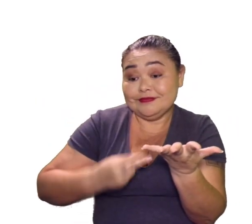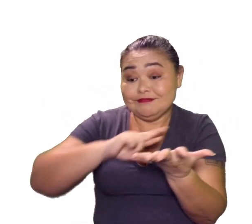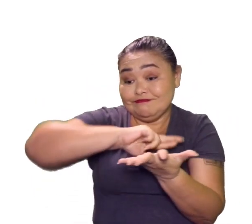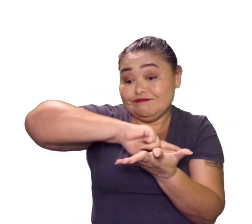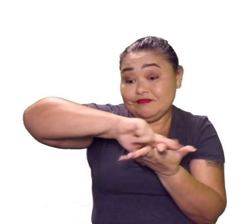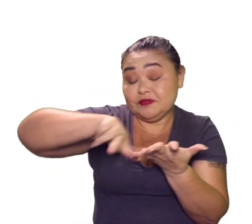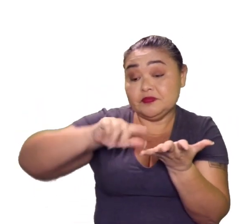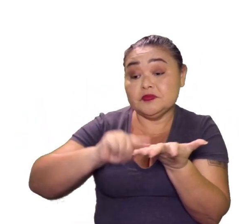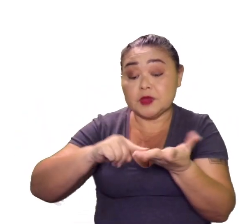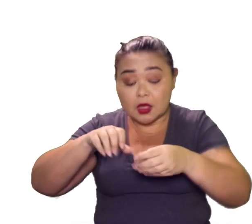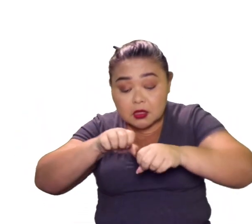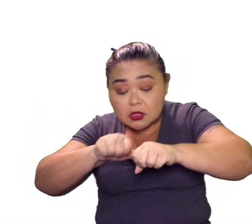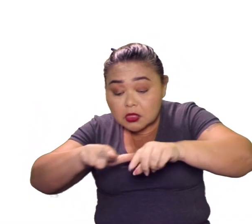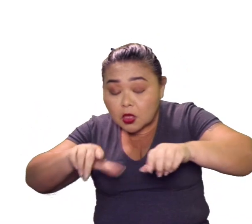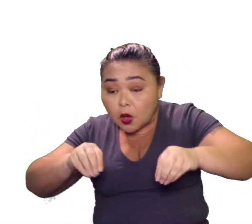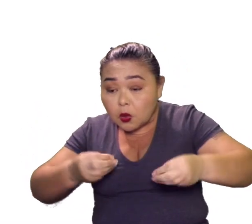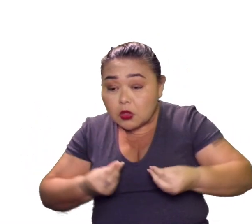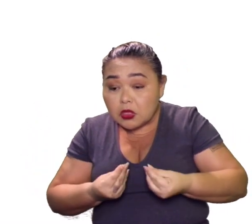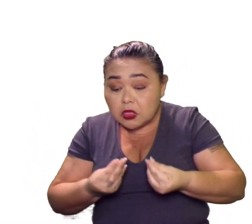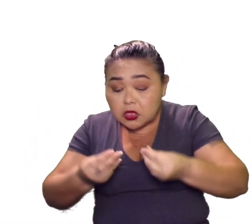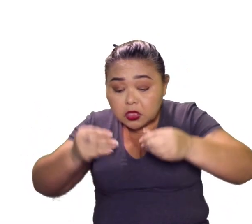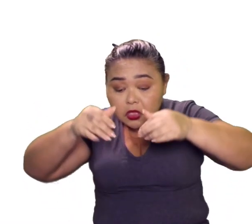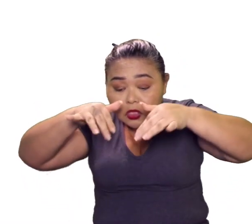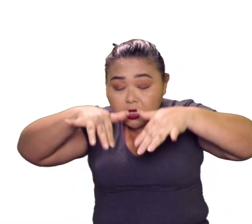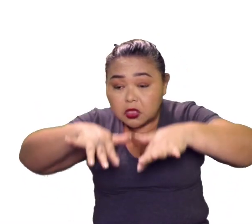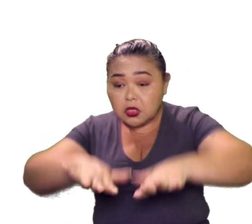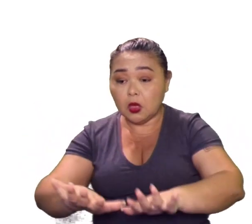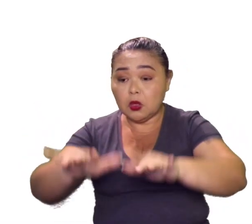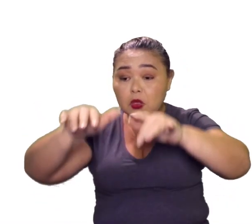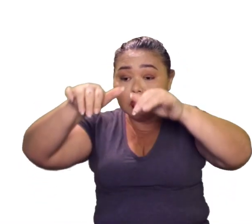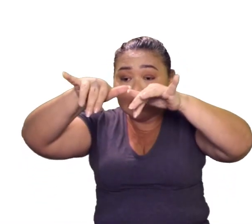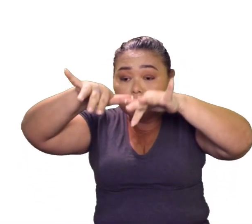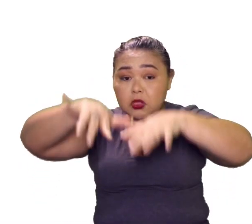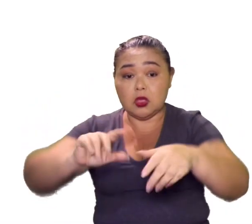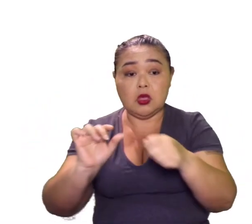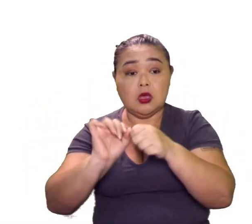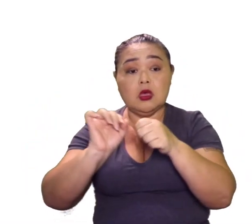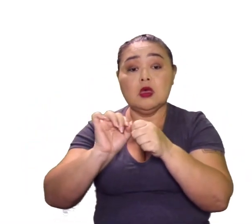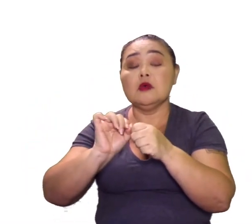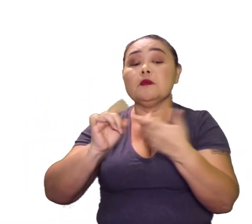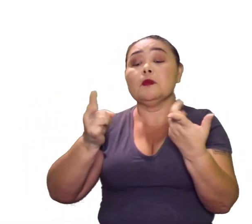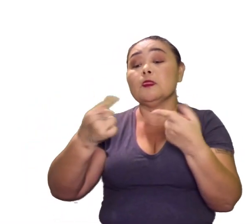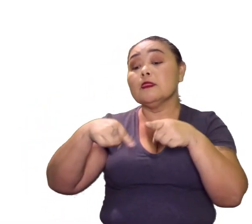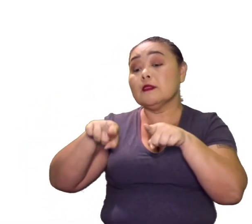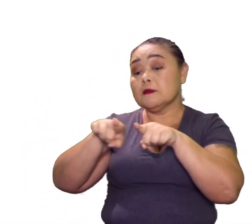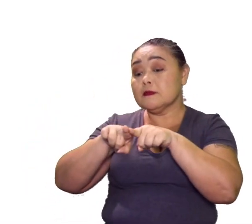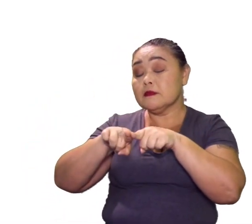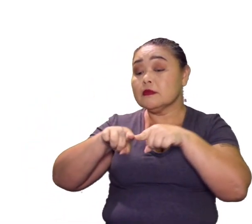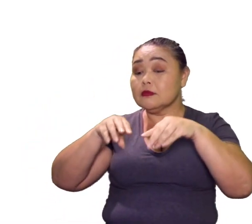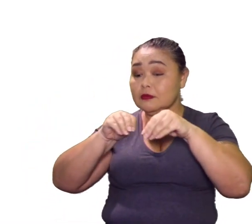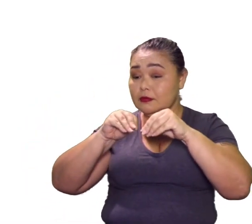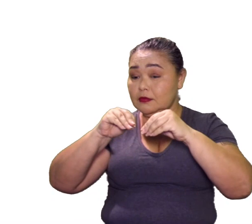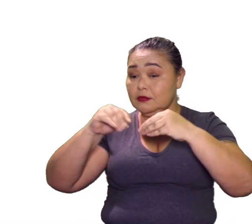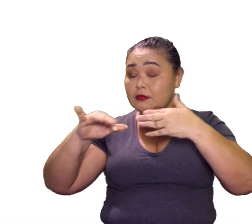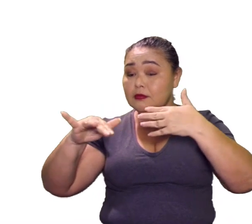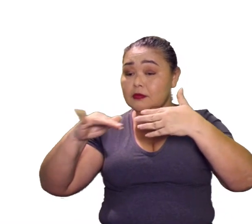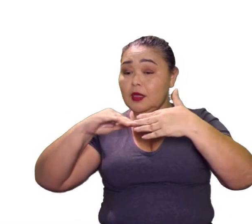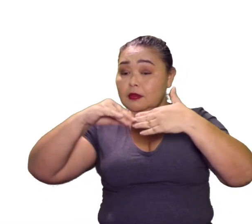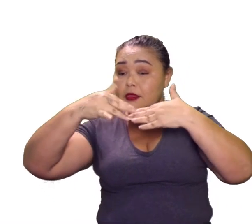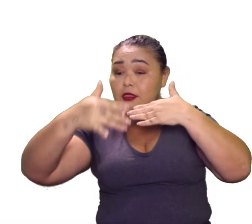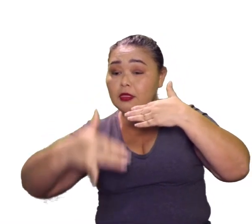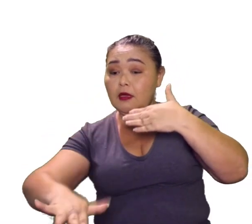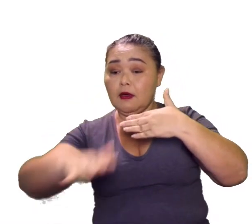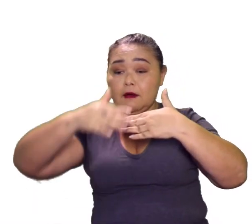do solo à erosão, às vossorocas, não é isso? As ravinas, que são aquelas imensas perdas